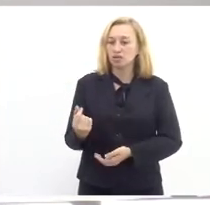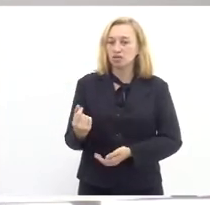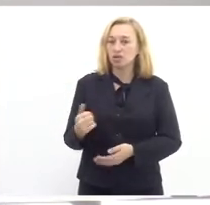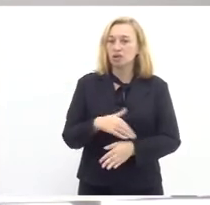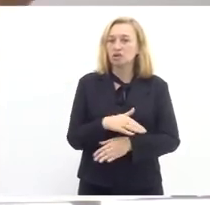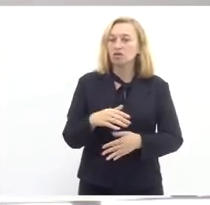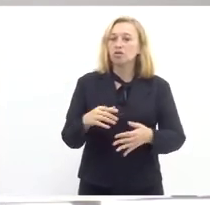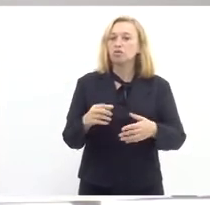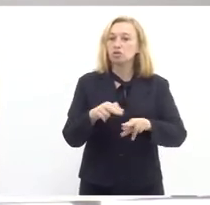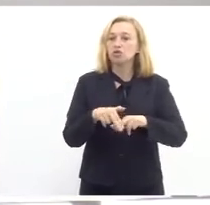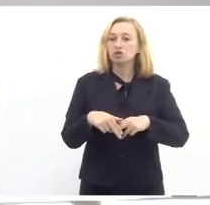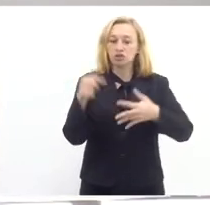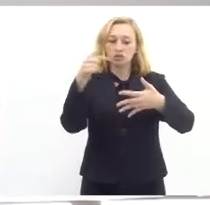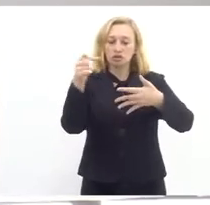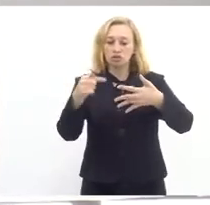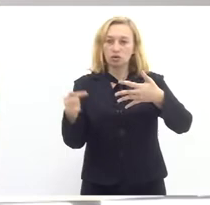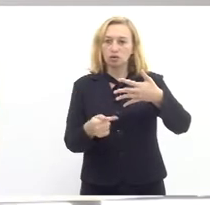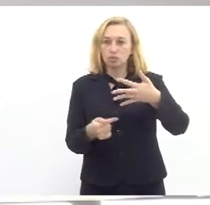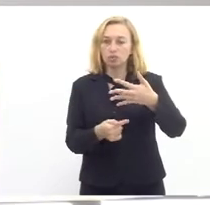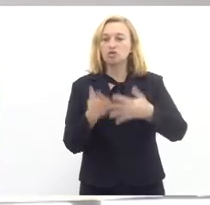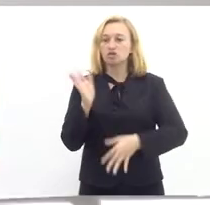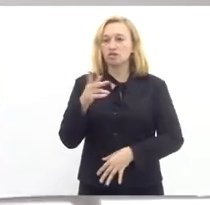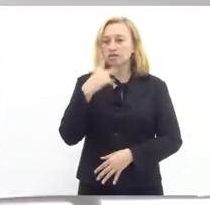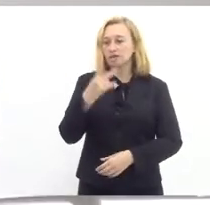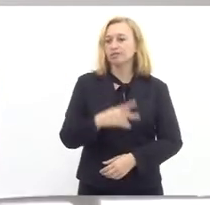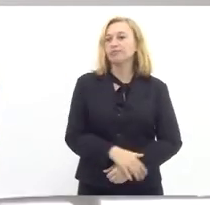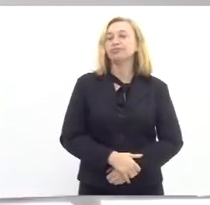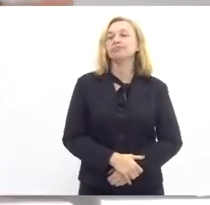essas penalidades que eu citei ainda há pouco.